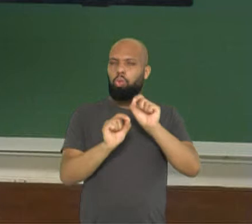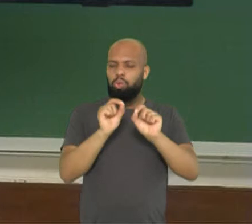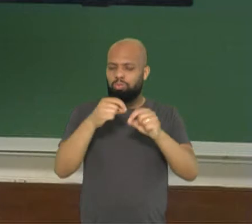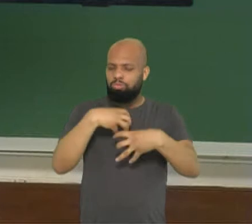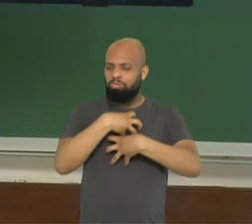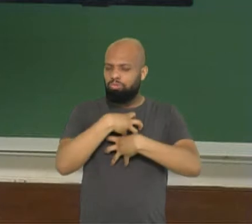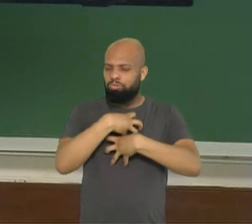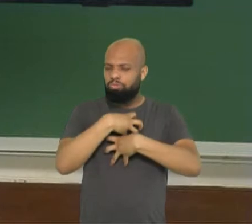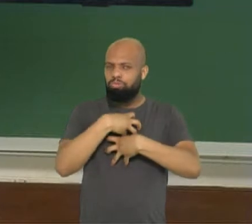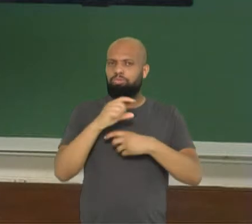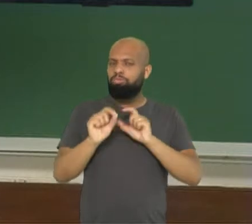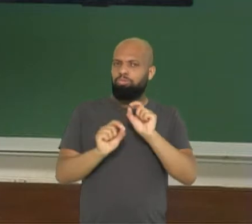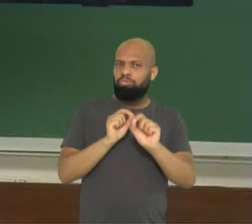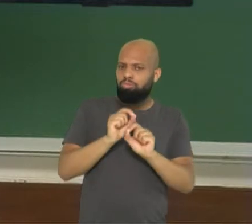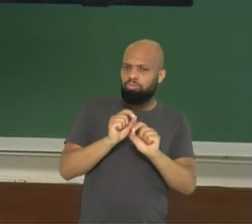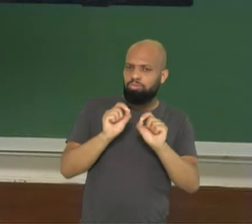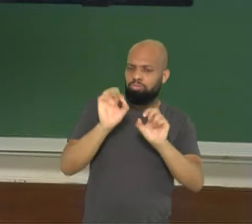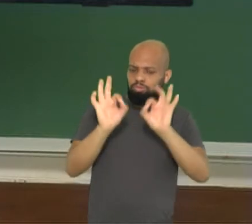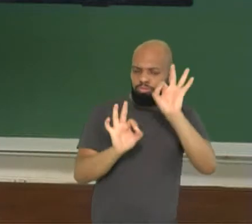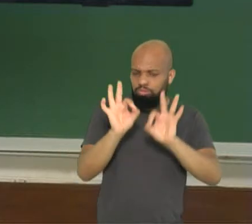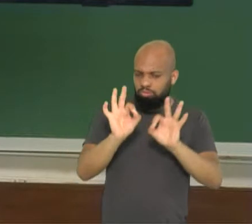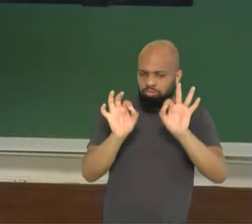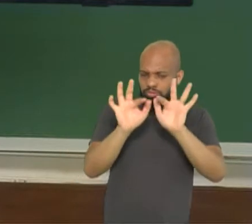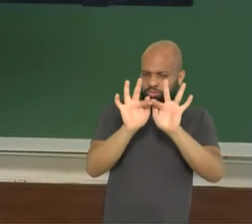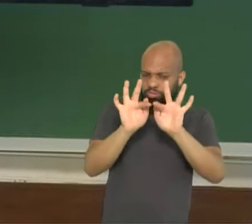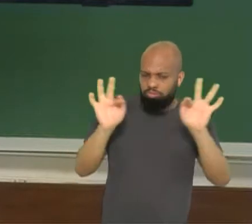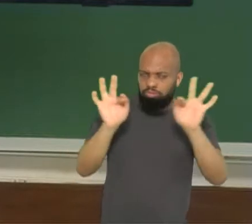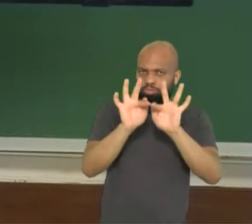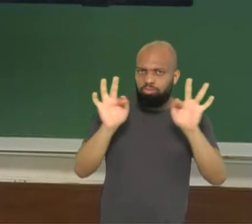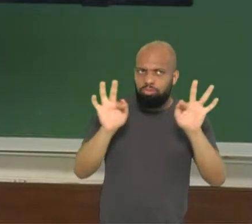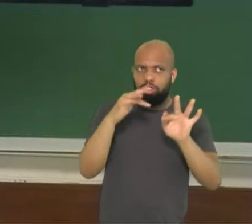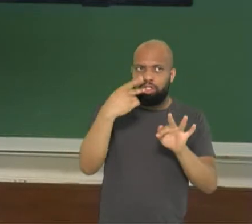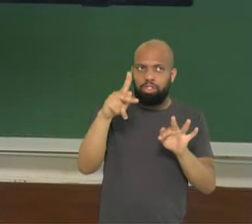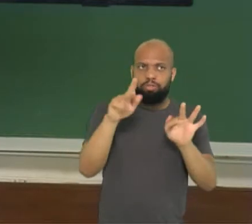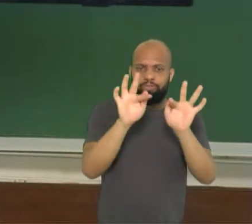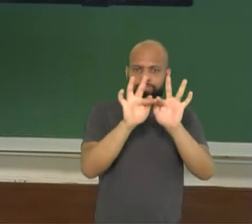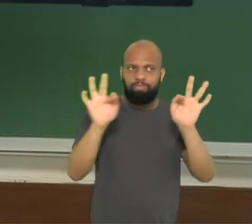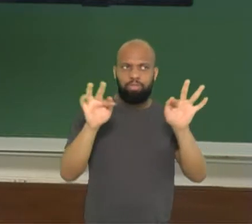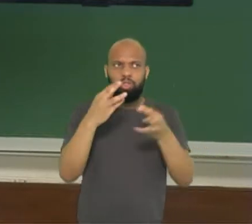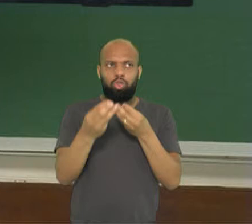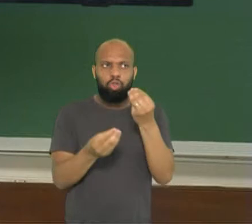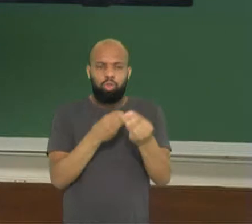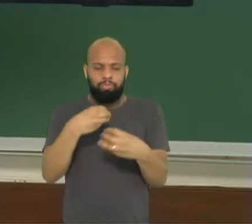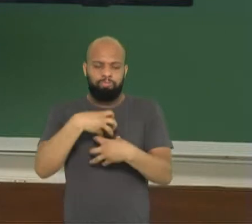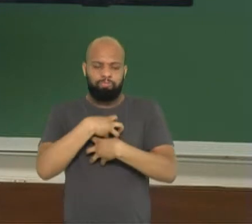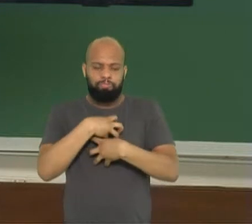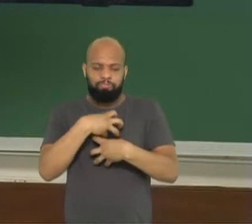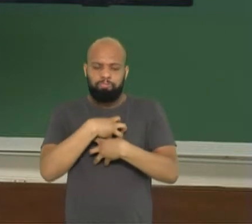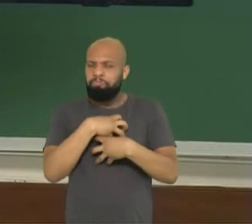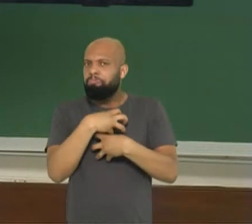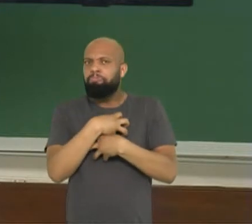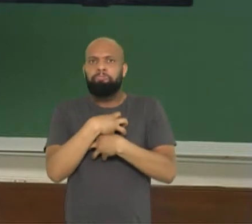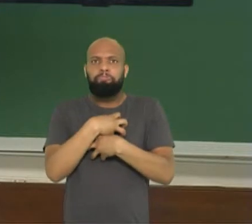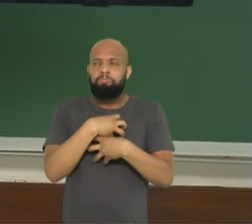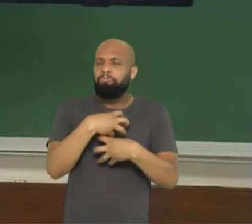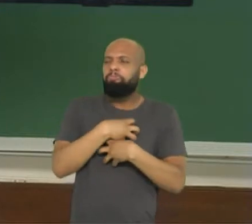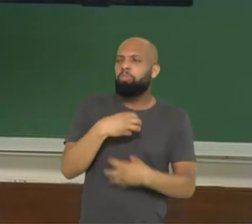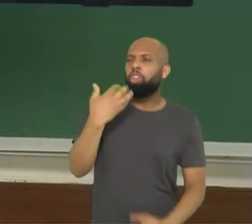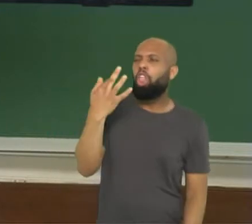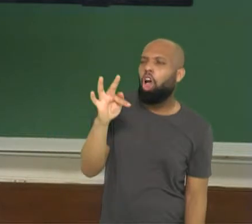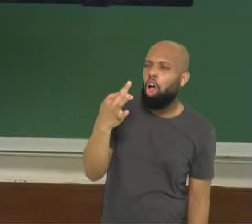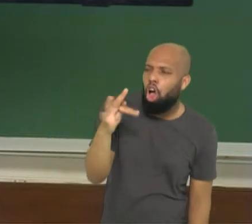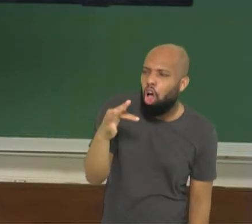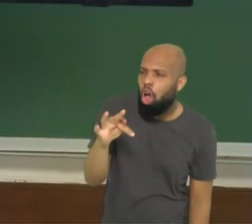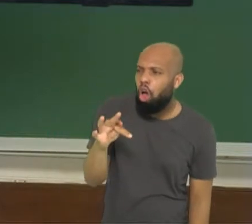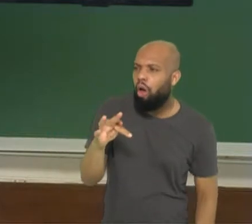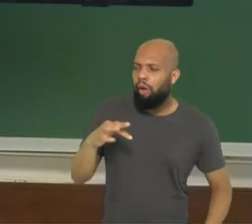deve falar, montar uma frase, né? Organizar sua frase para dizer como que você está se sentindo, está sentindo dor